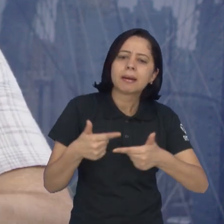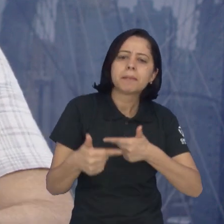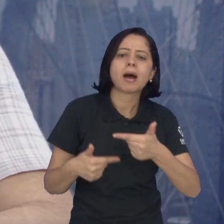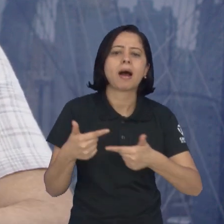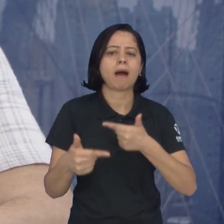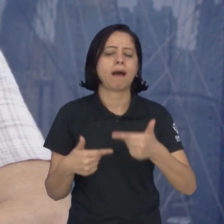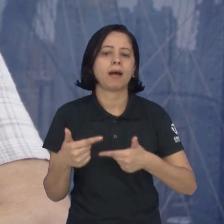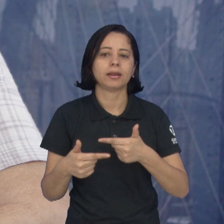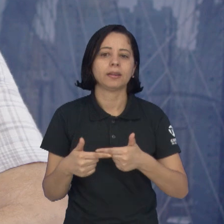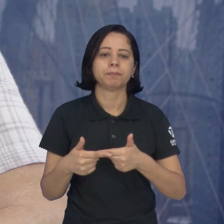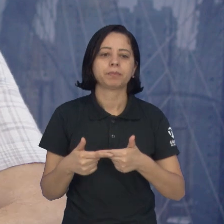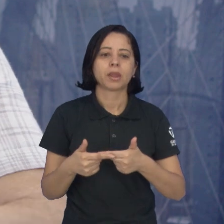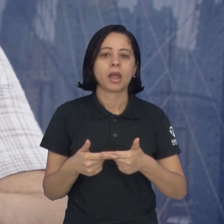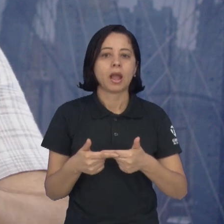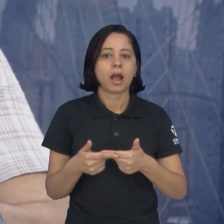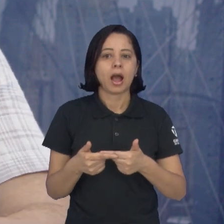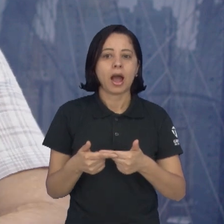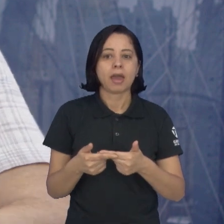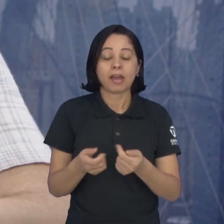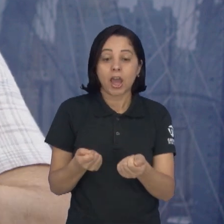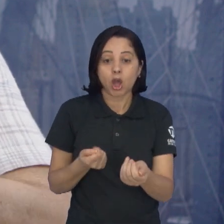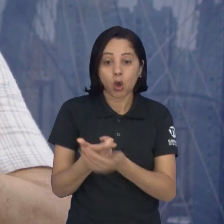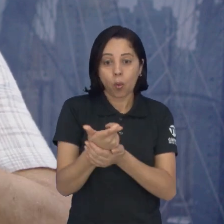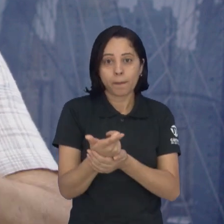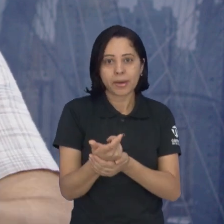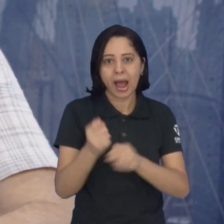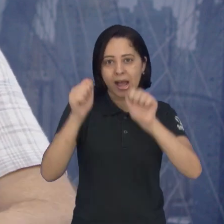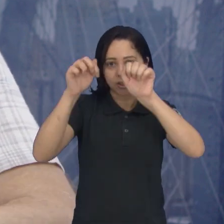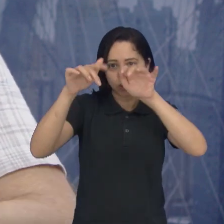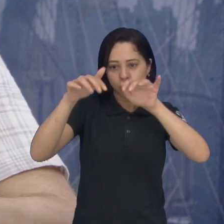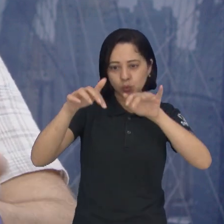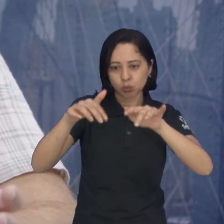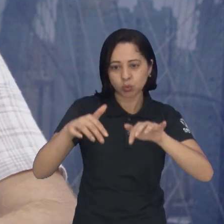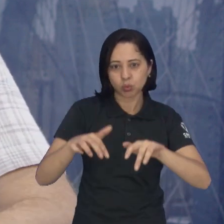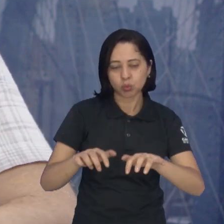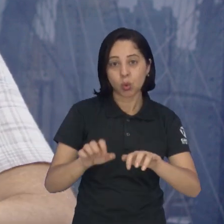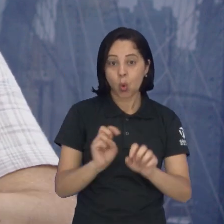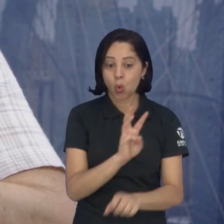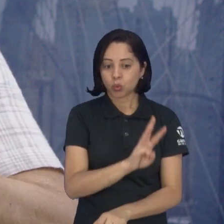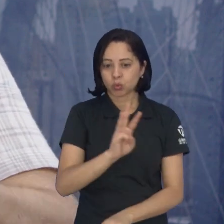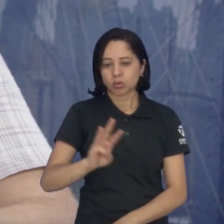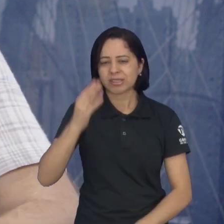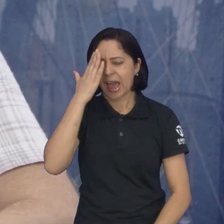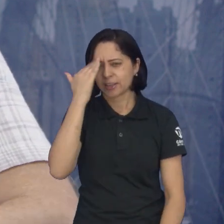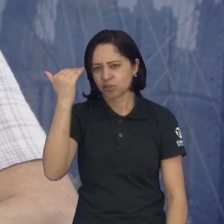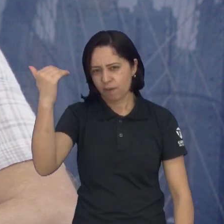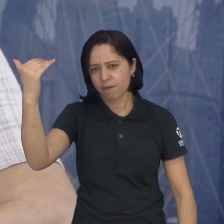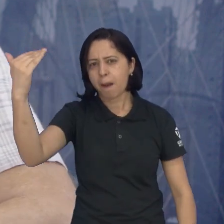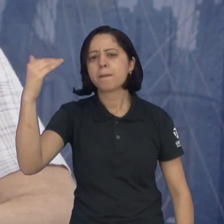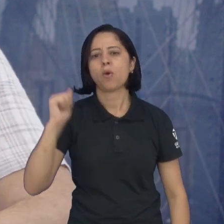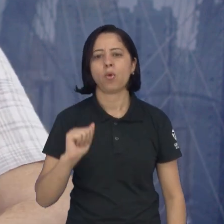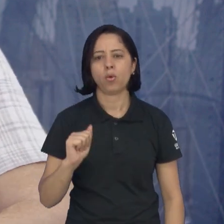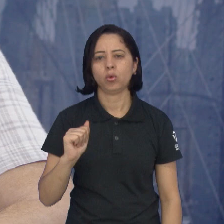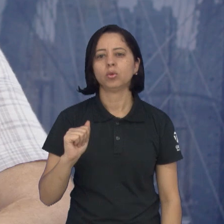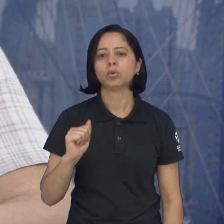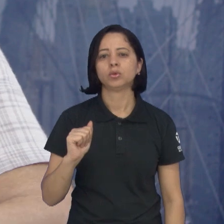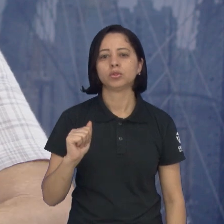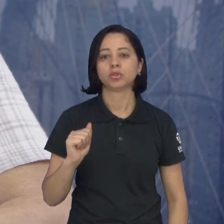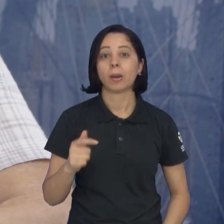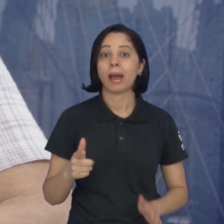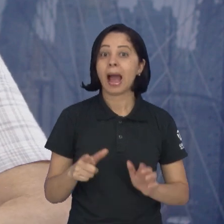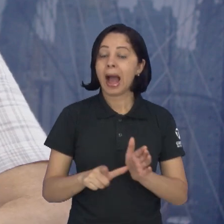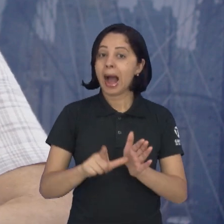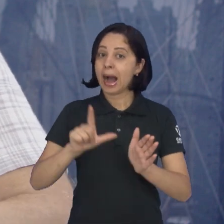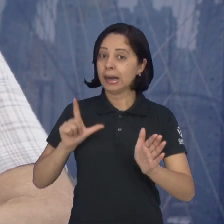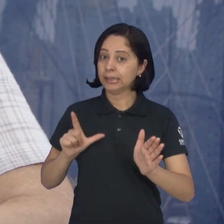vai comprar num site famoso, num site importante, que a gente sabe que tem sites de lojas grandes e tal, primeiro